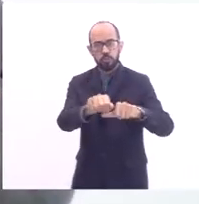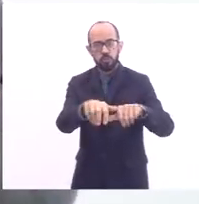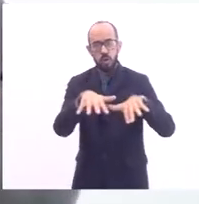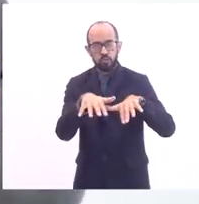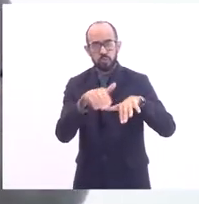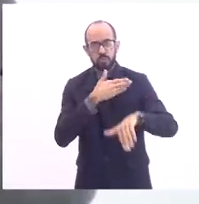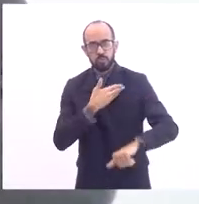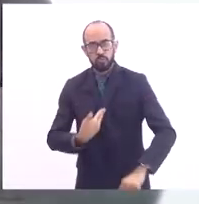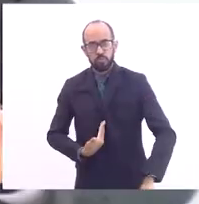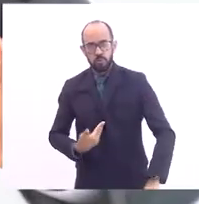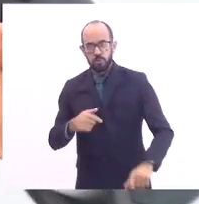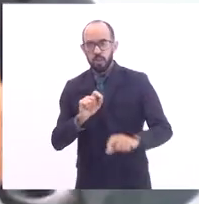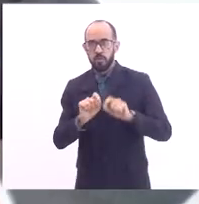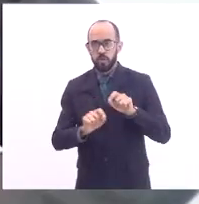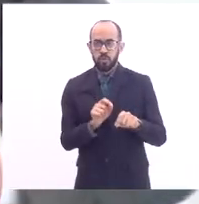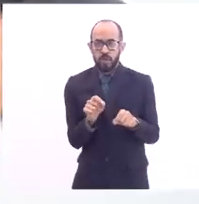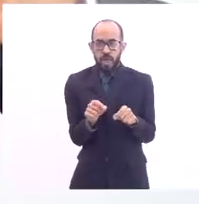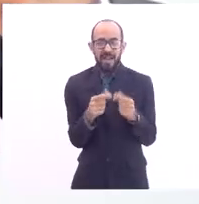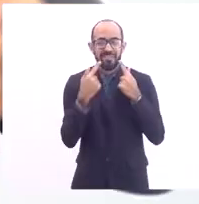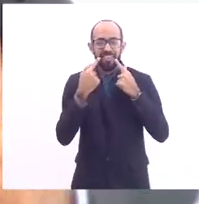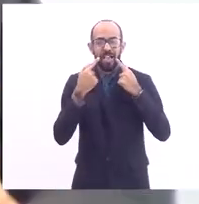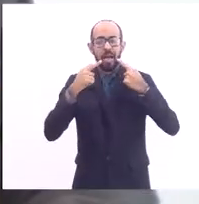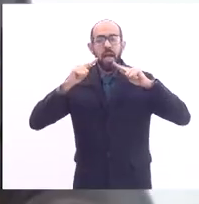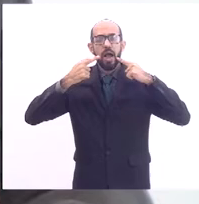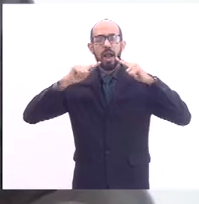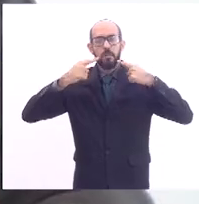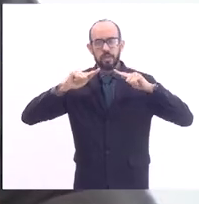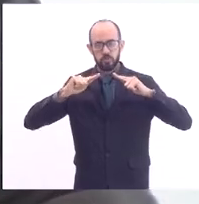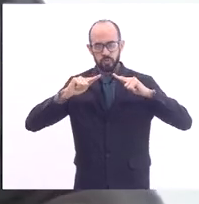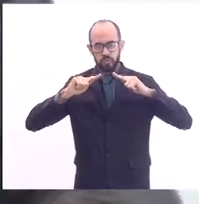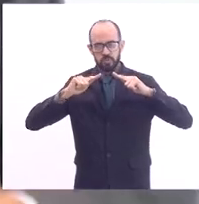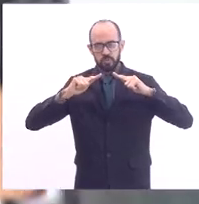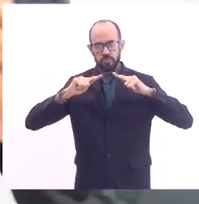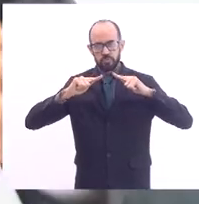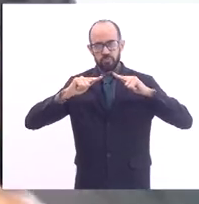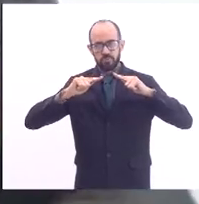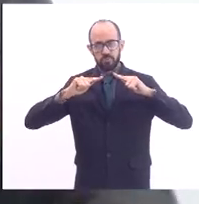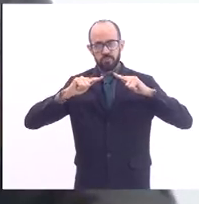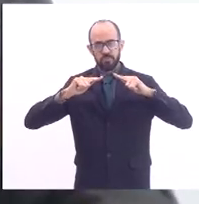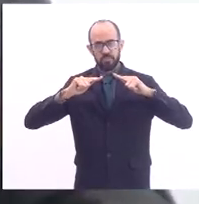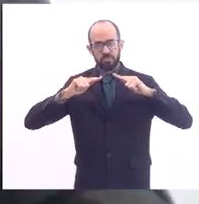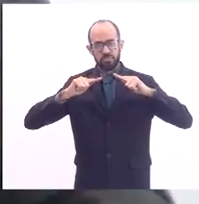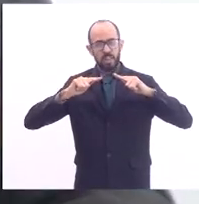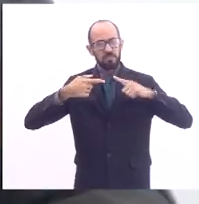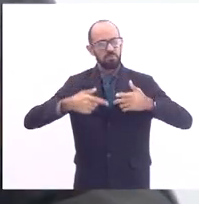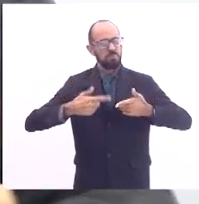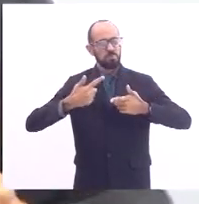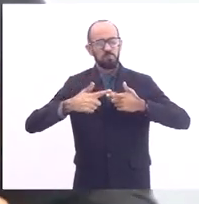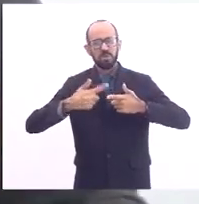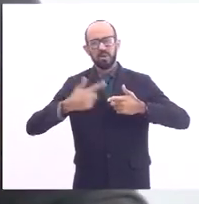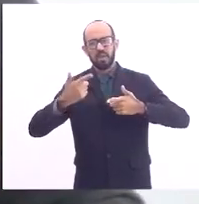pública foram as reclamações, as críticas feitas